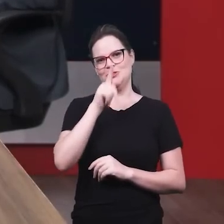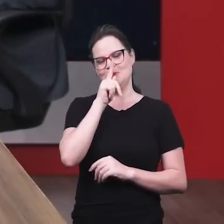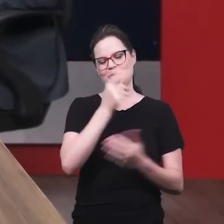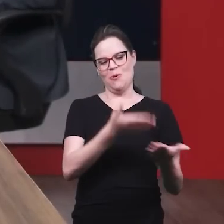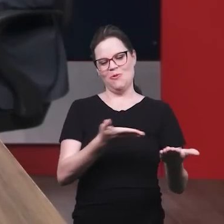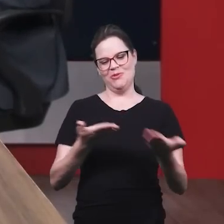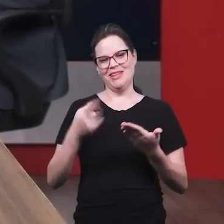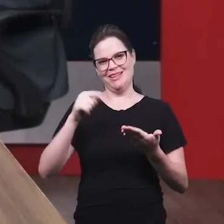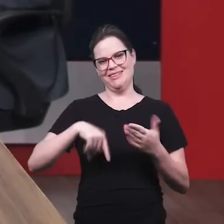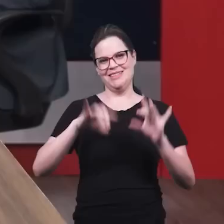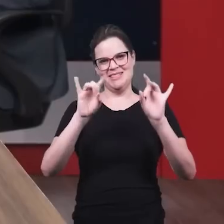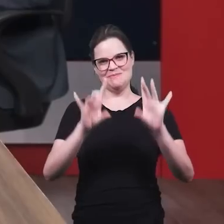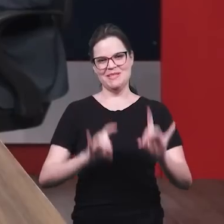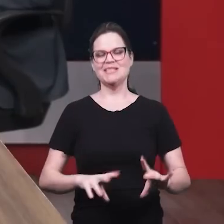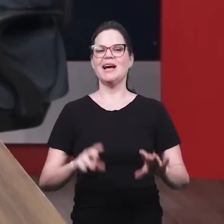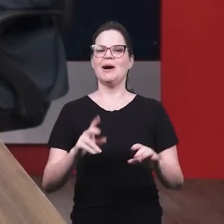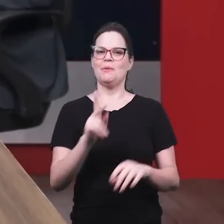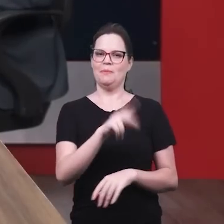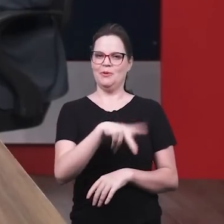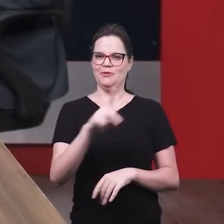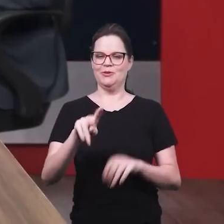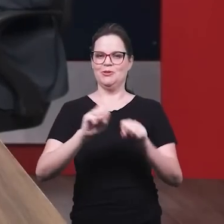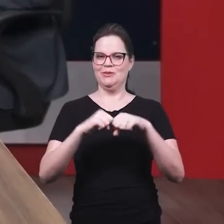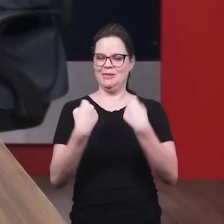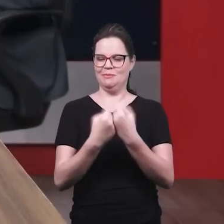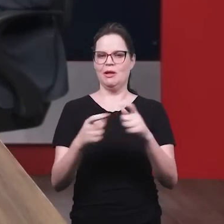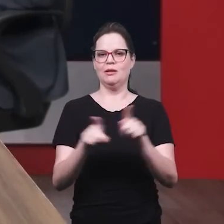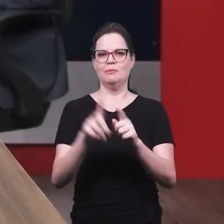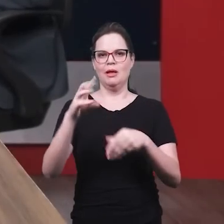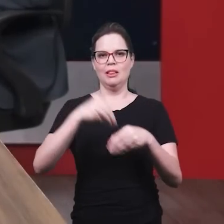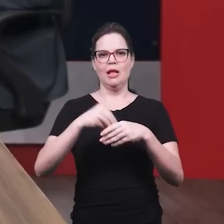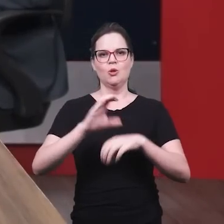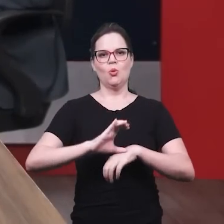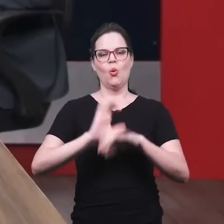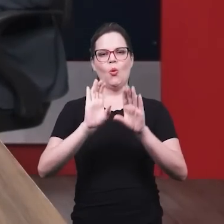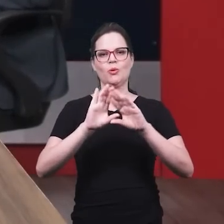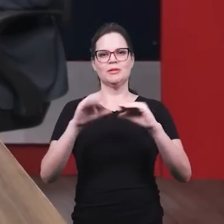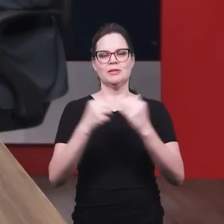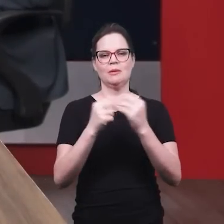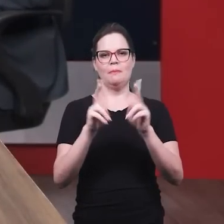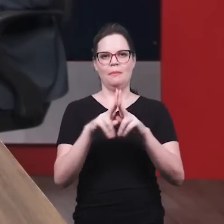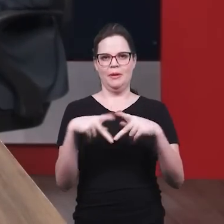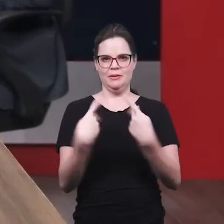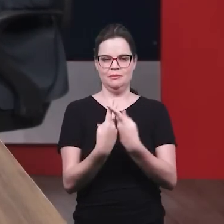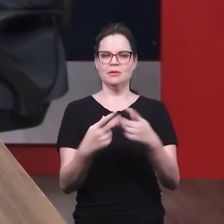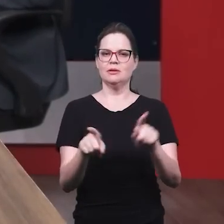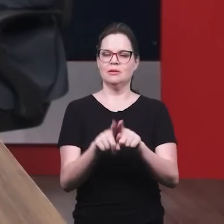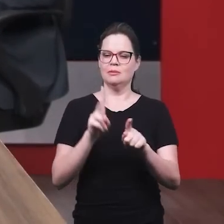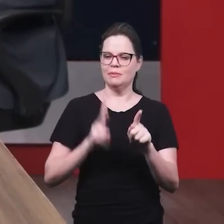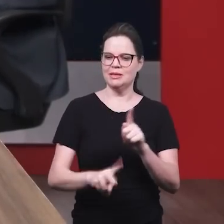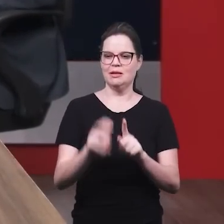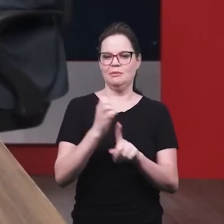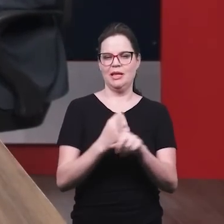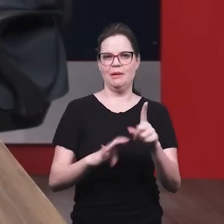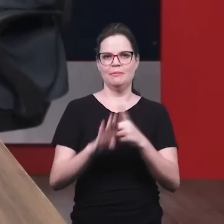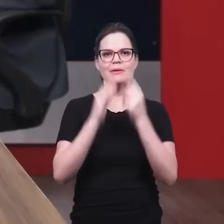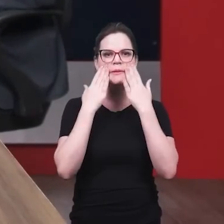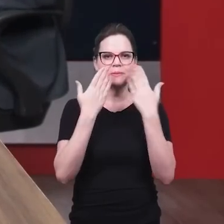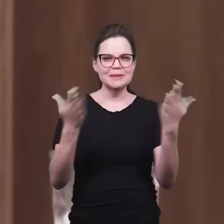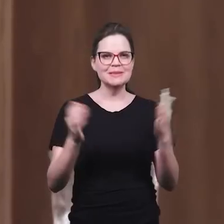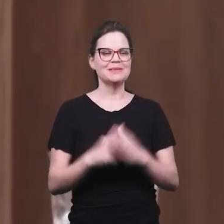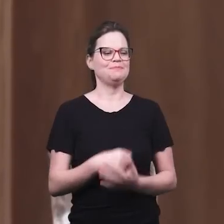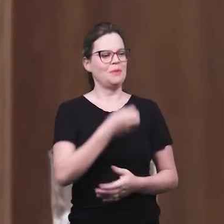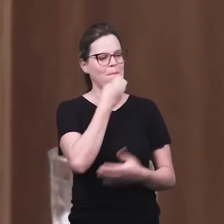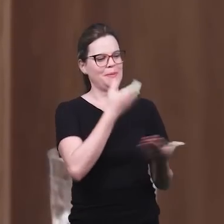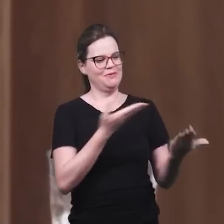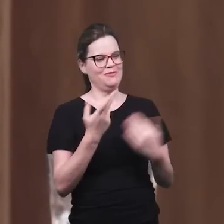Conselho Presbiteral, professor de seminário, também integrante da Escola Bíblica Dominical. Pastor Gilson, seja bem-vindo, a paz do Senhor.